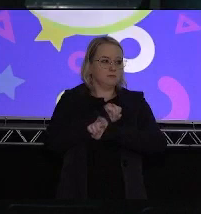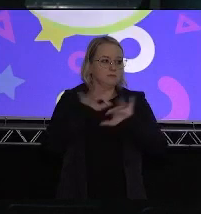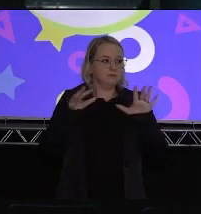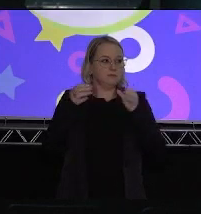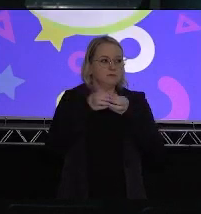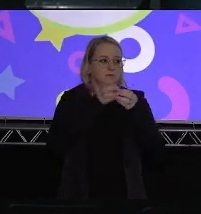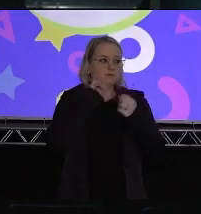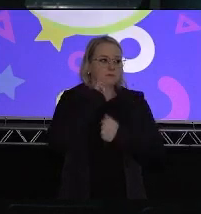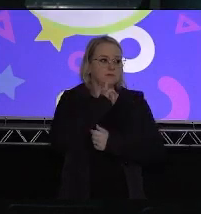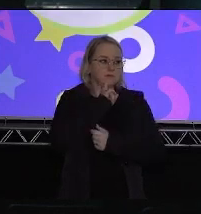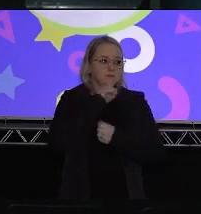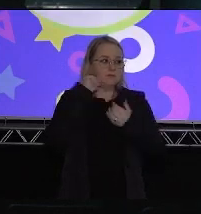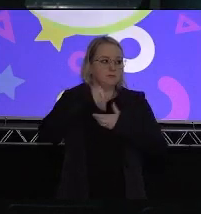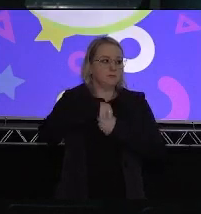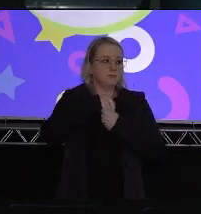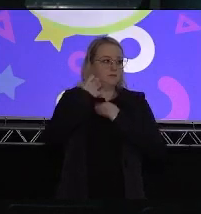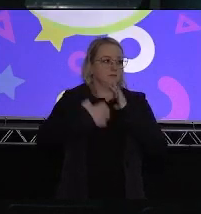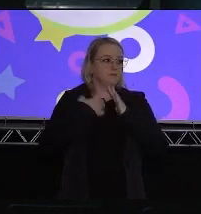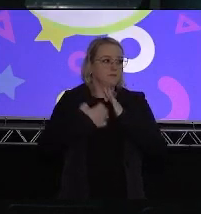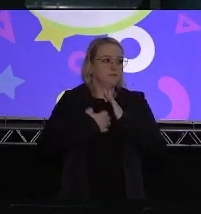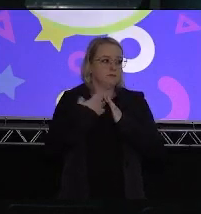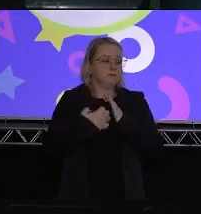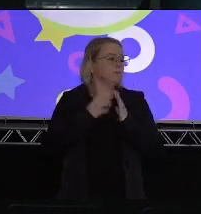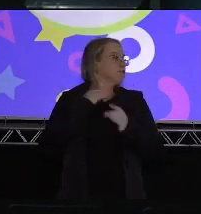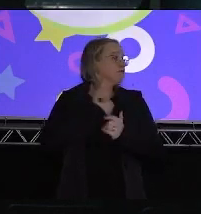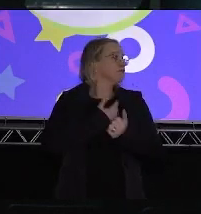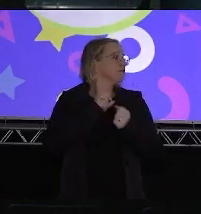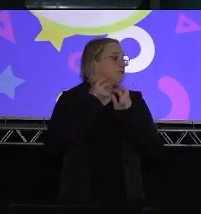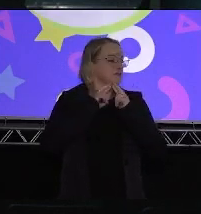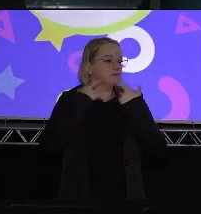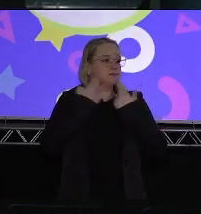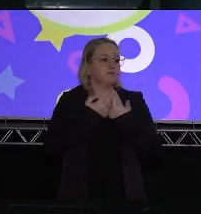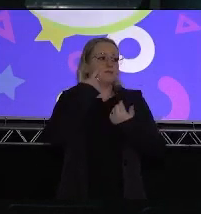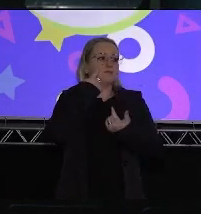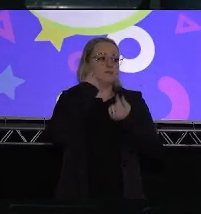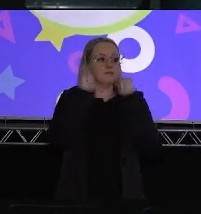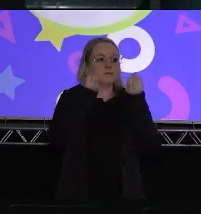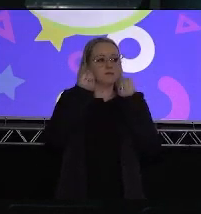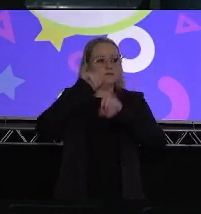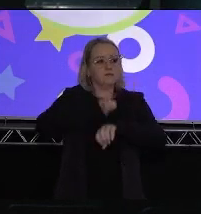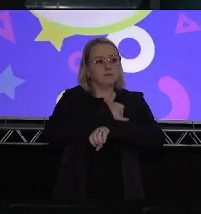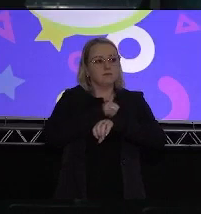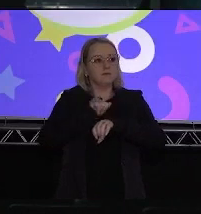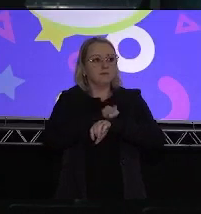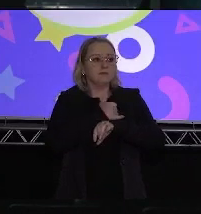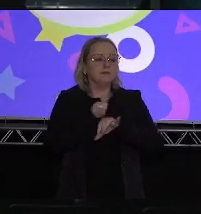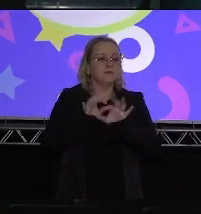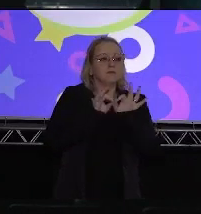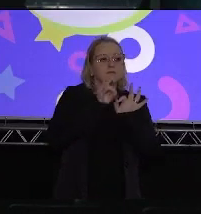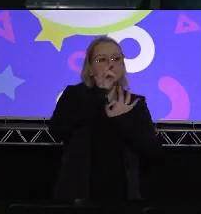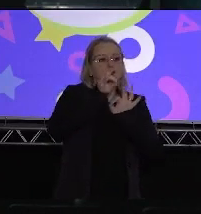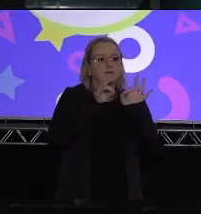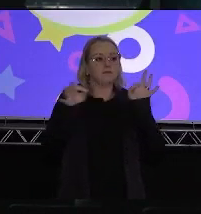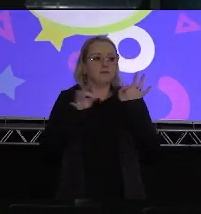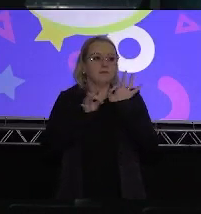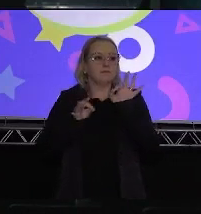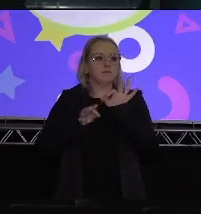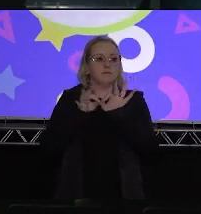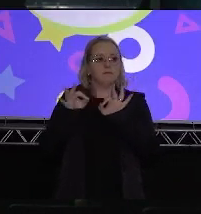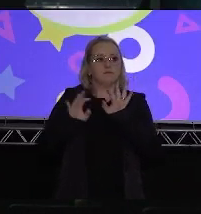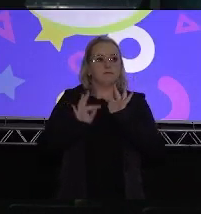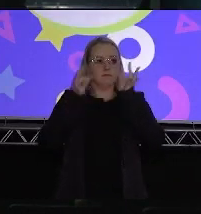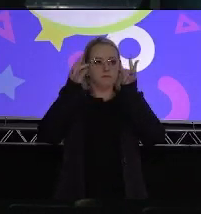da empresa. Nós fizemos reuniões para definição da stack de tecnologia, porque a